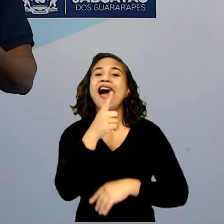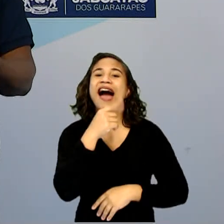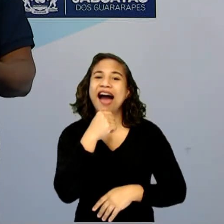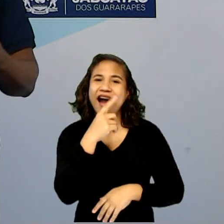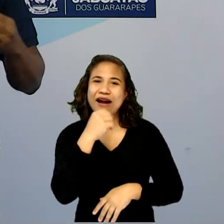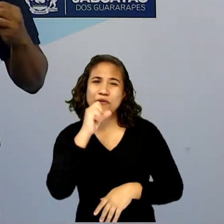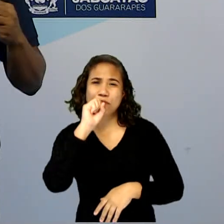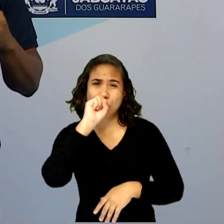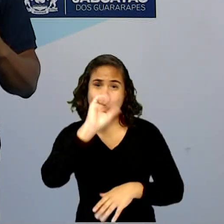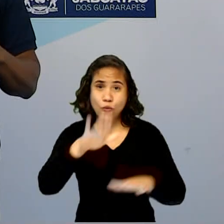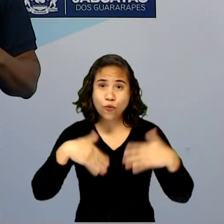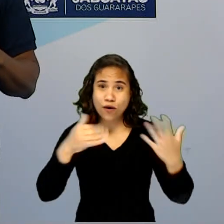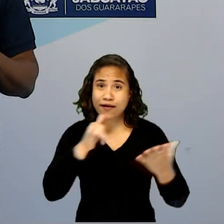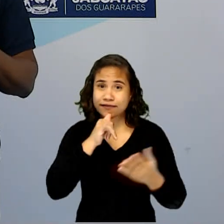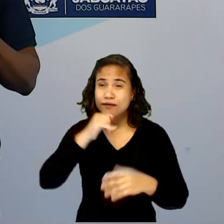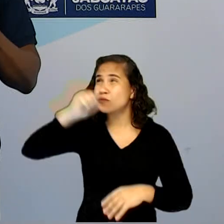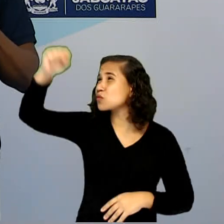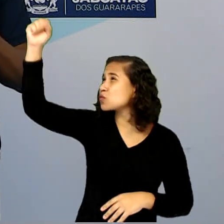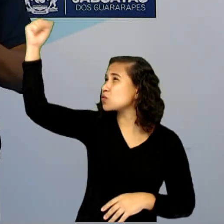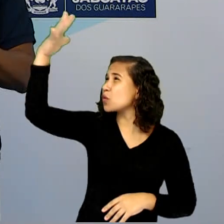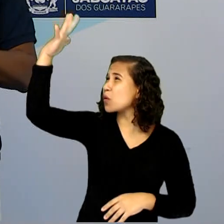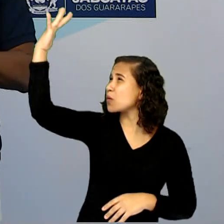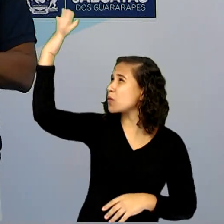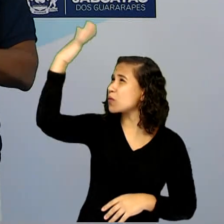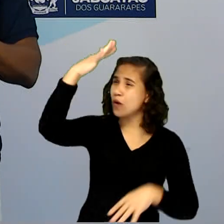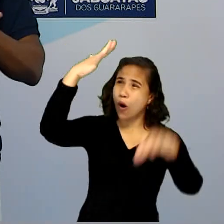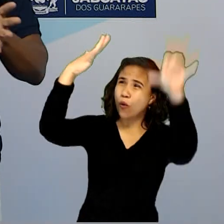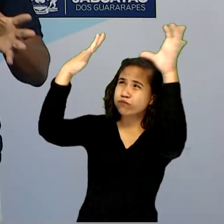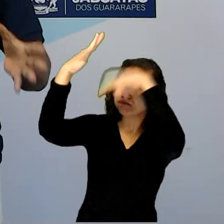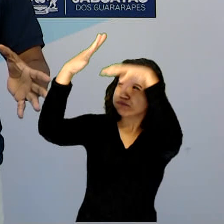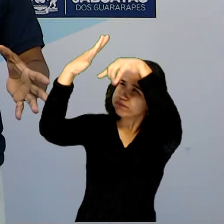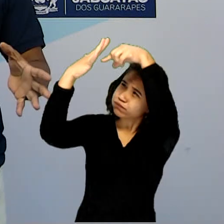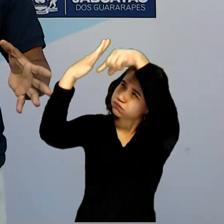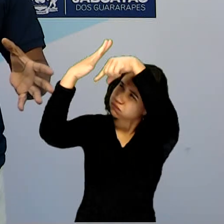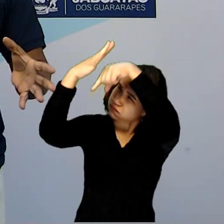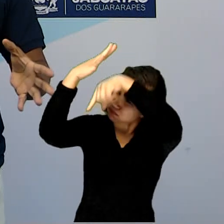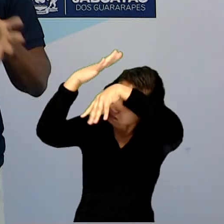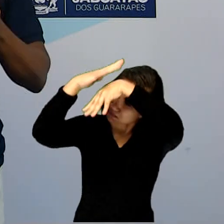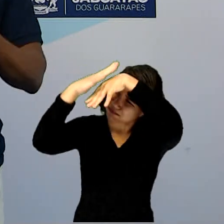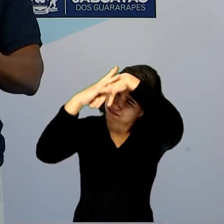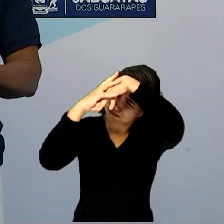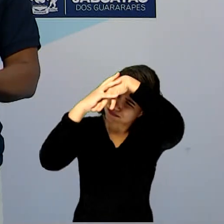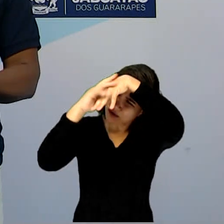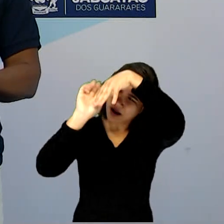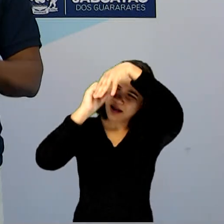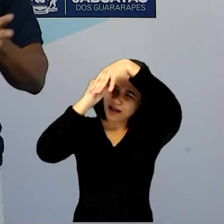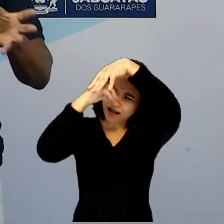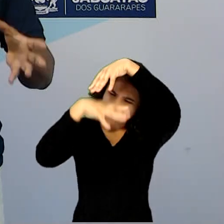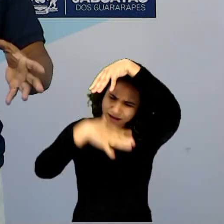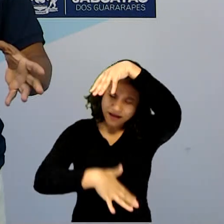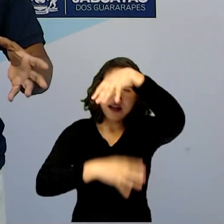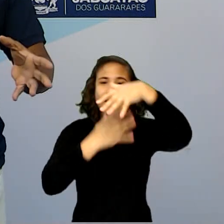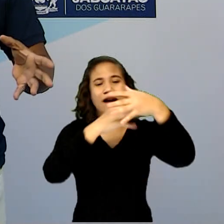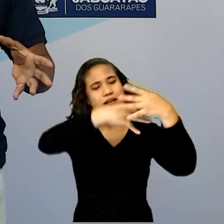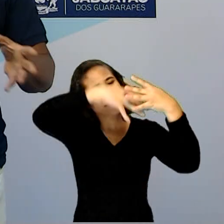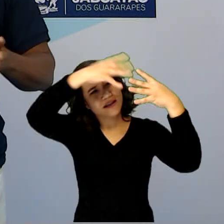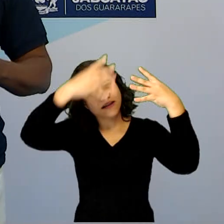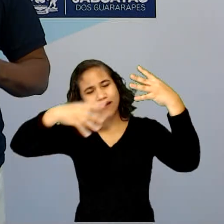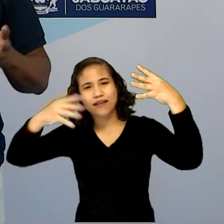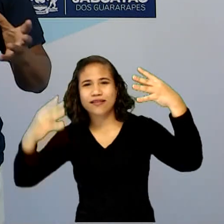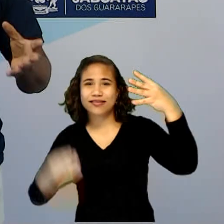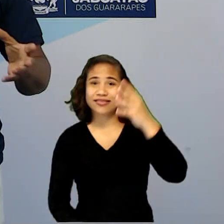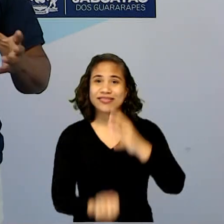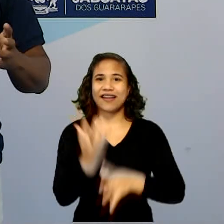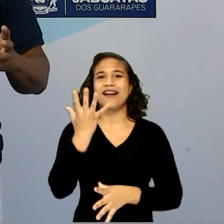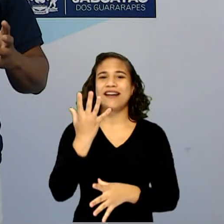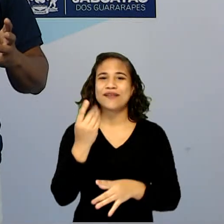luz do sol penetra na gota, a gota de água divide as cores, formando o arco-íris. Por isso